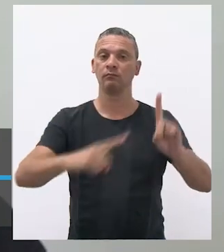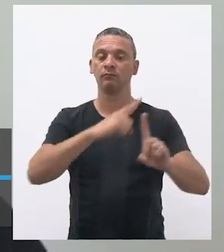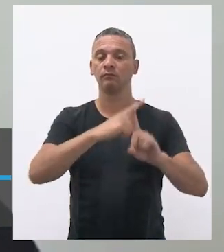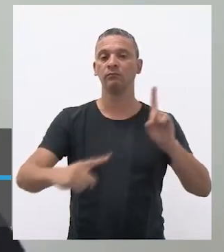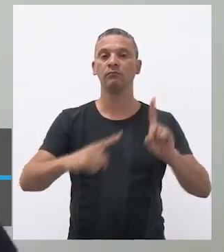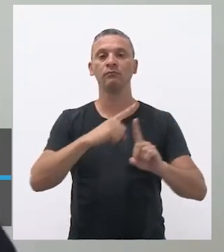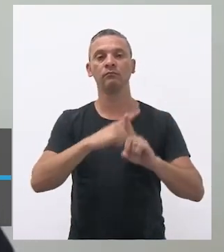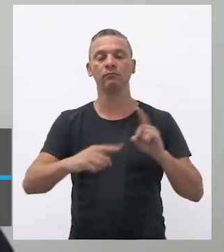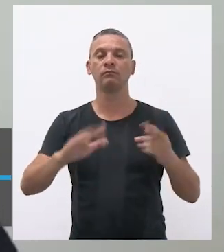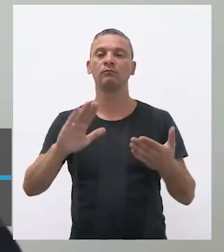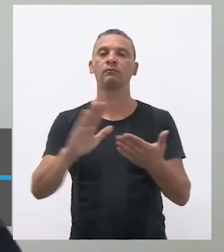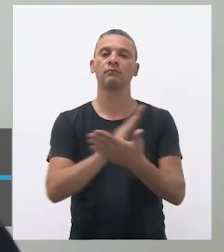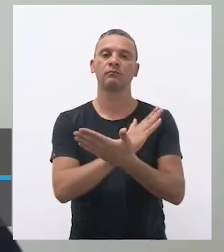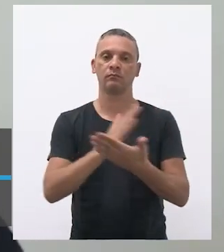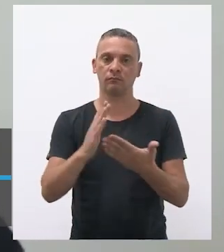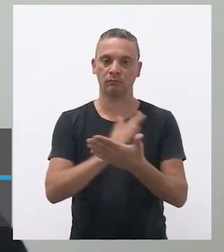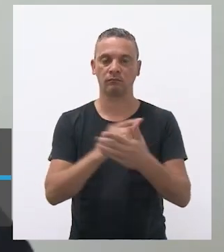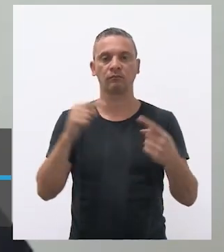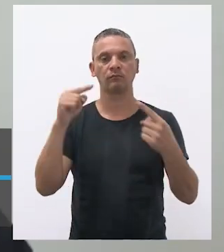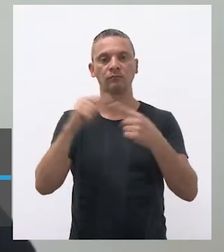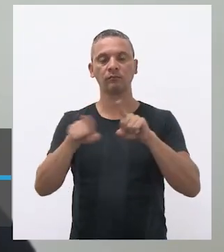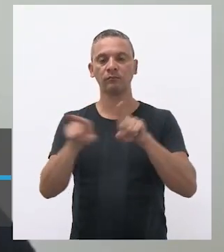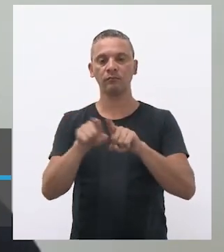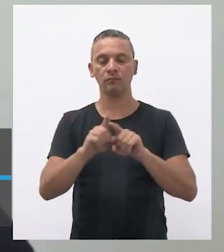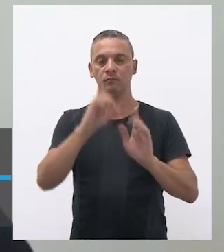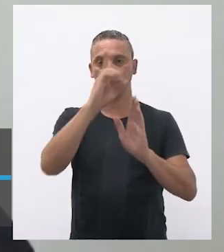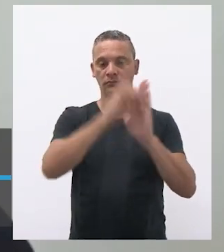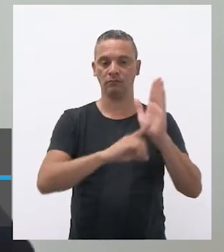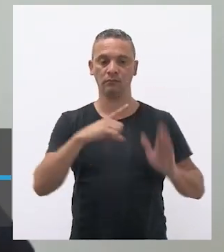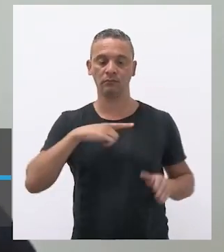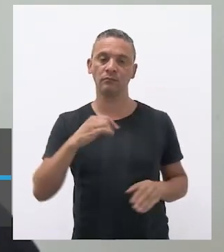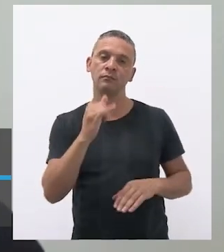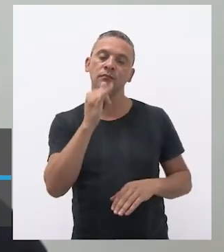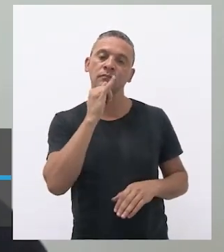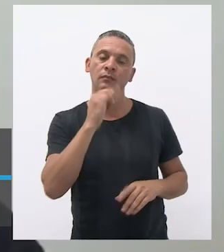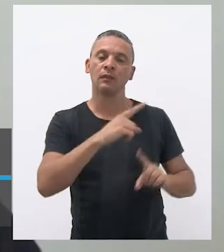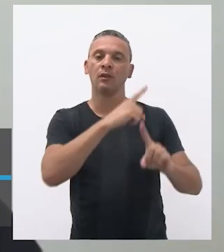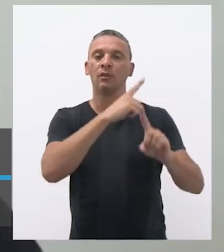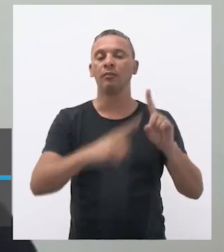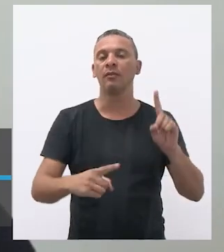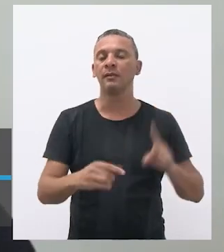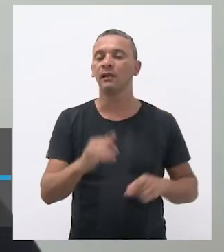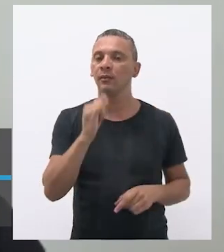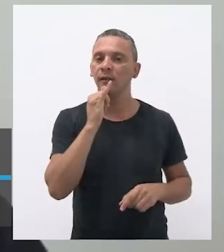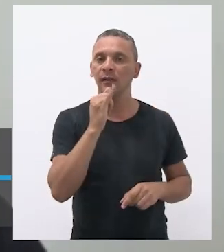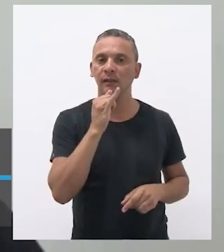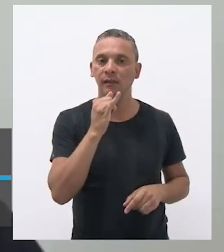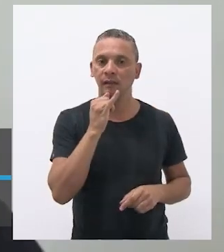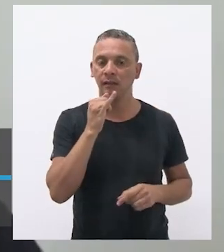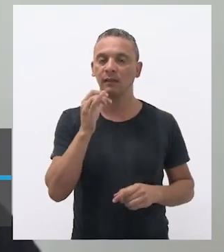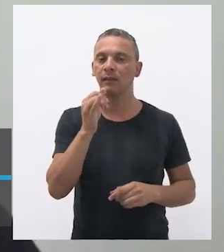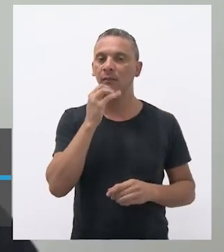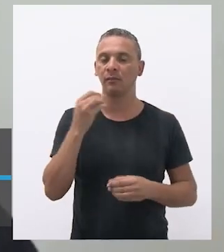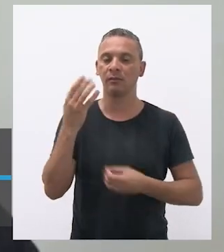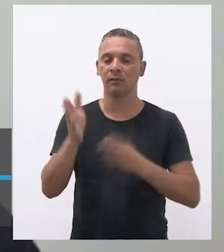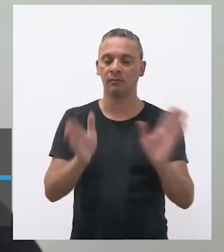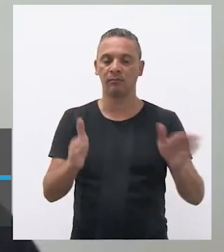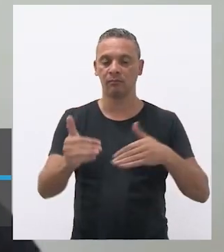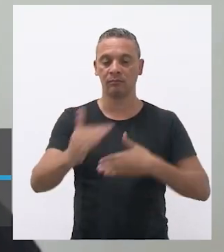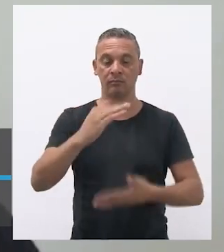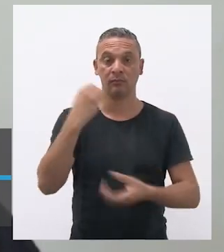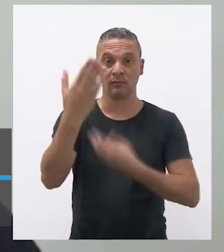induz a mulher a comercializar ou utilizar de qualquer modo a sua sexualidade, né? Ou que a impeça de